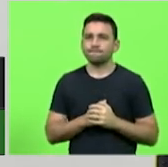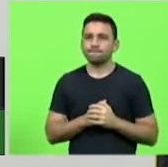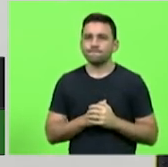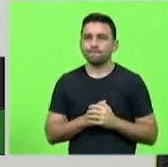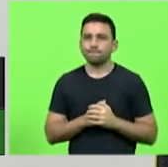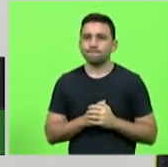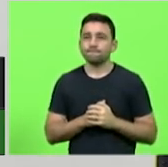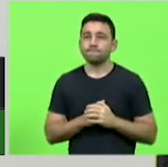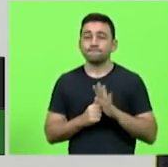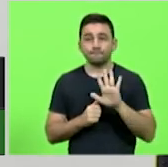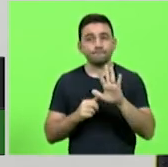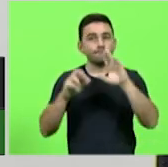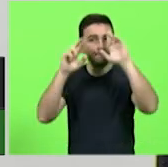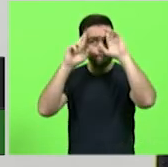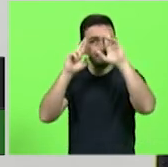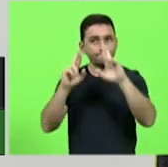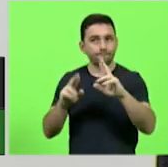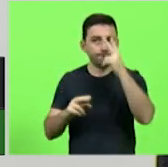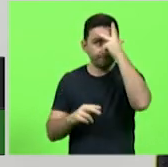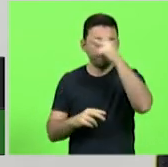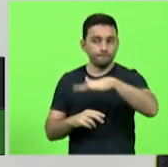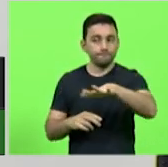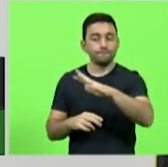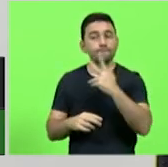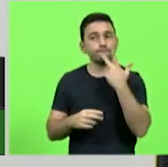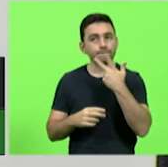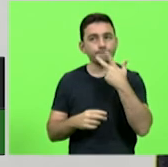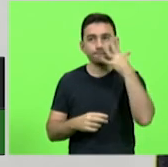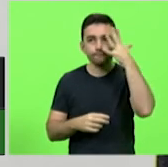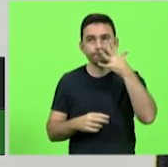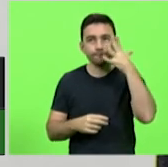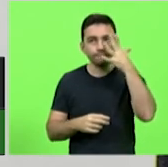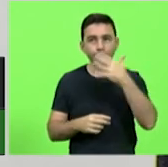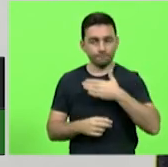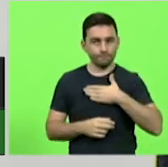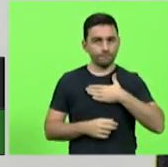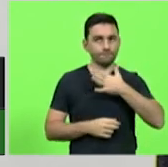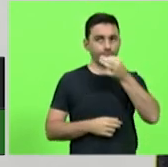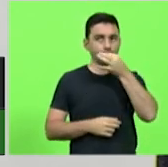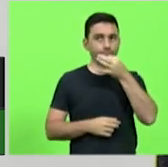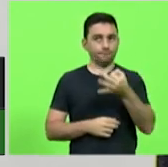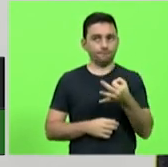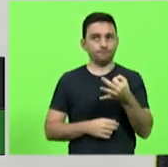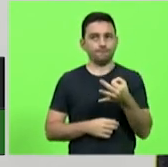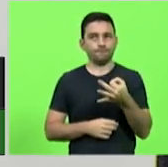mas a gente respeitava as pessoas quando falavam. Tínhamos as nossas opiniões,